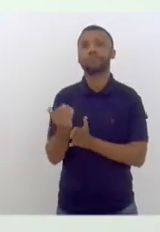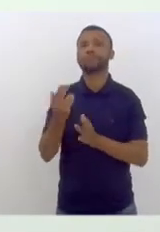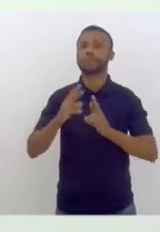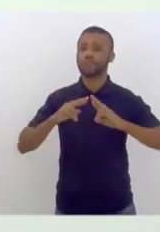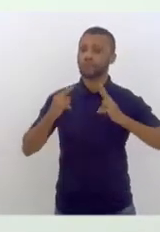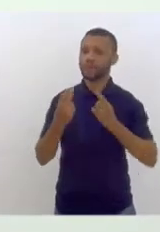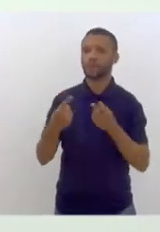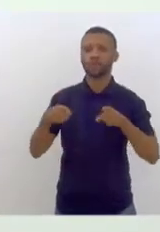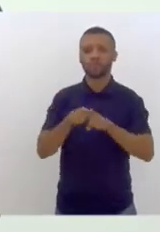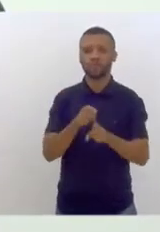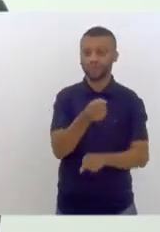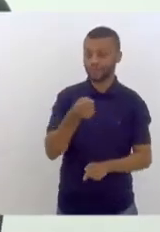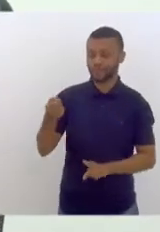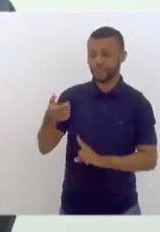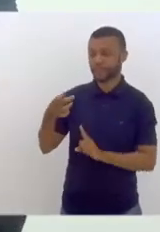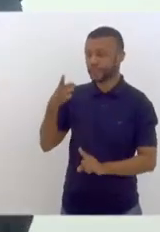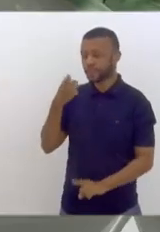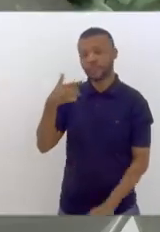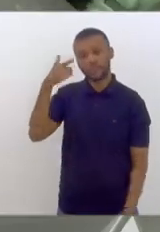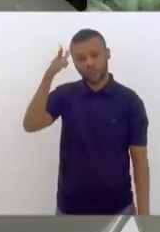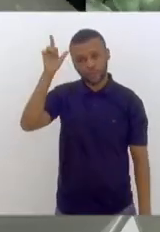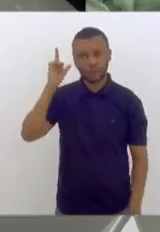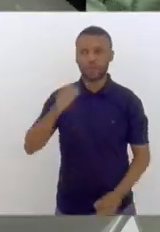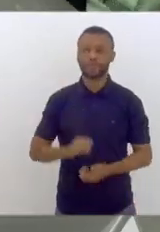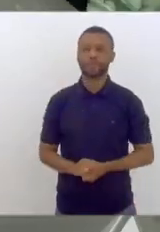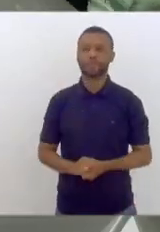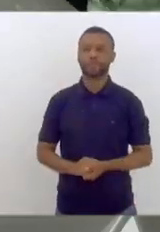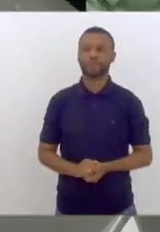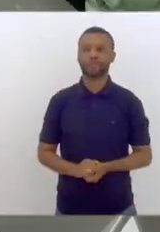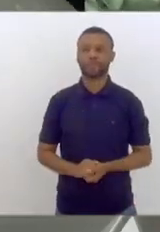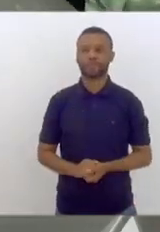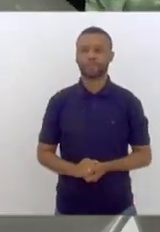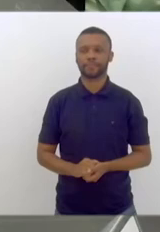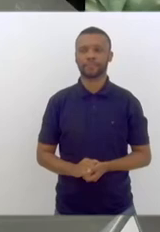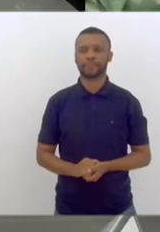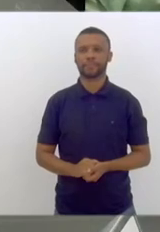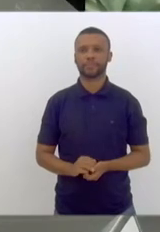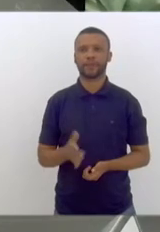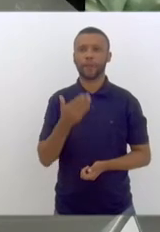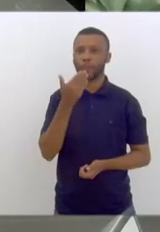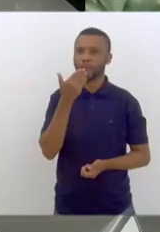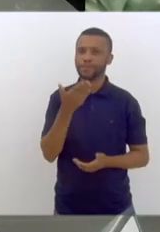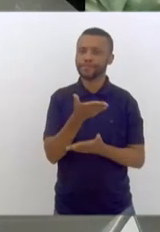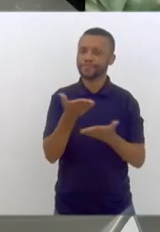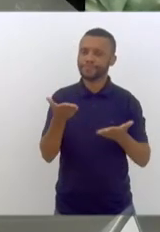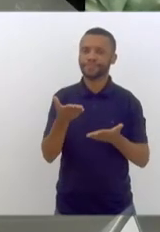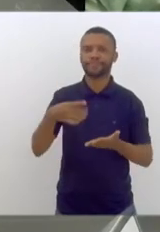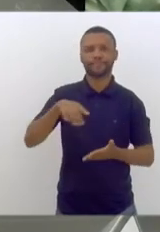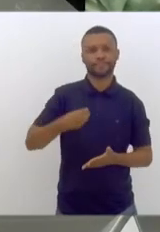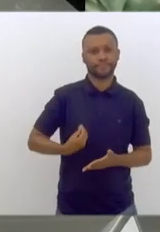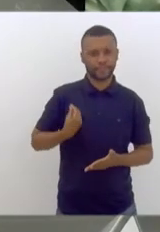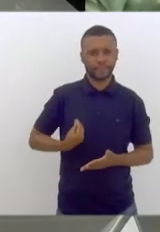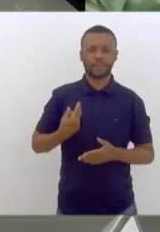conjunta. Deputado Luiz Paulo. Olha só, só pedir a todas e todos aqui